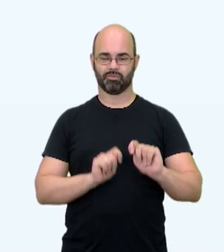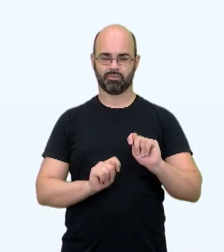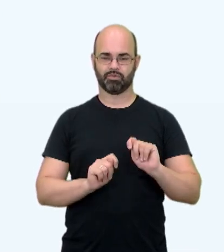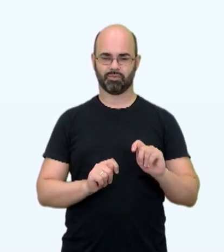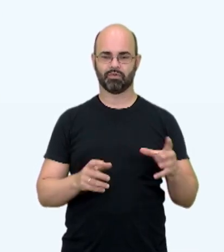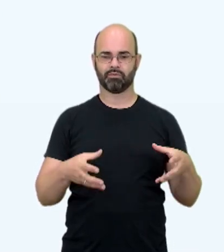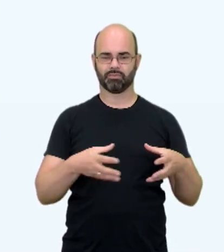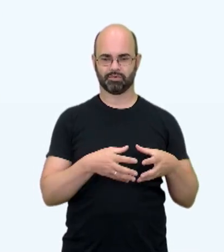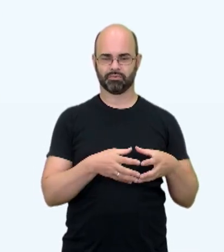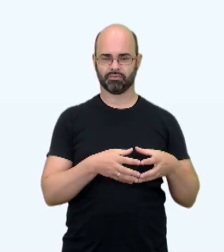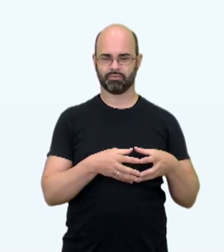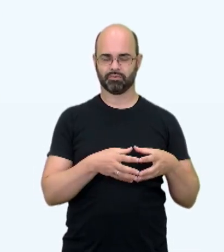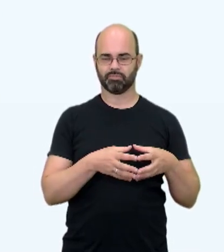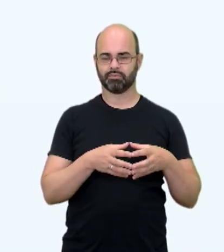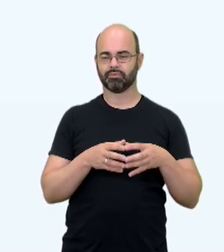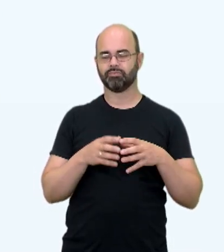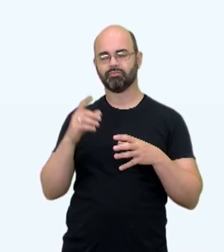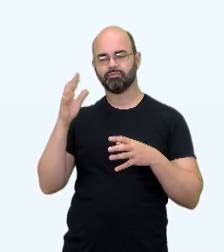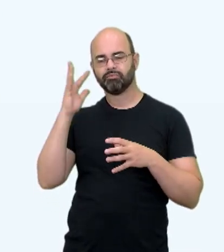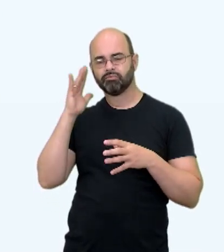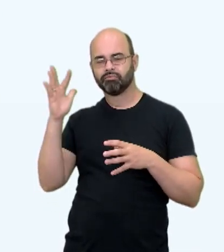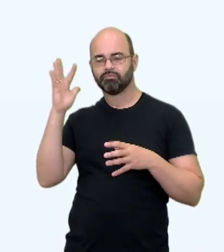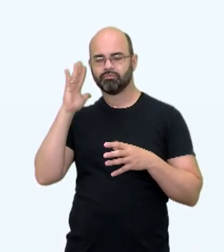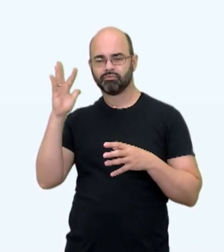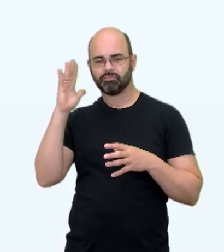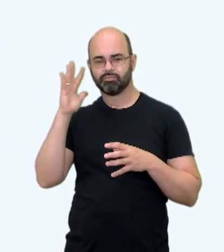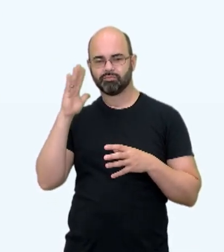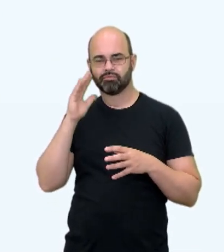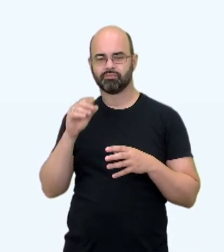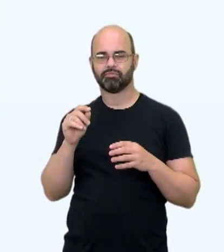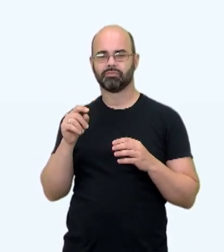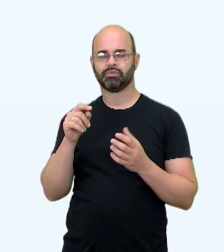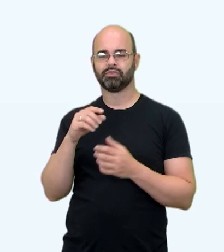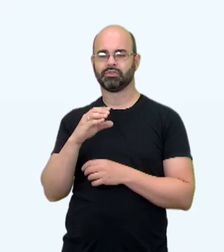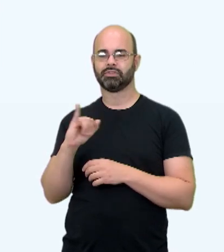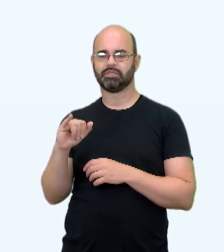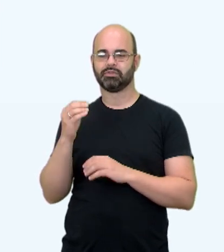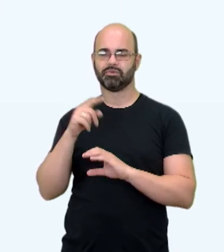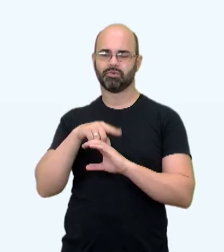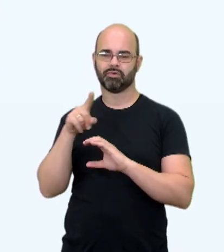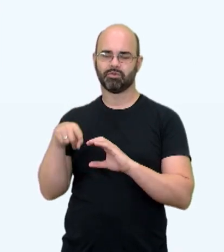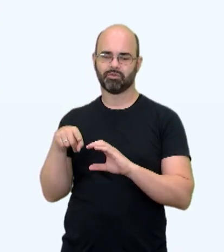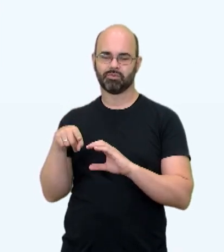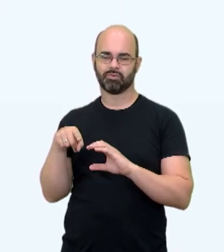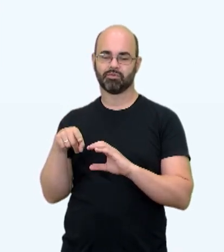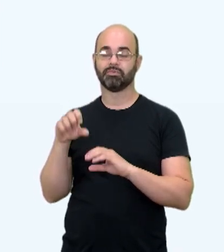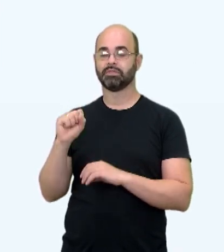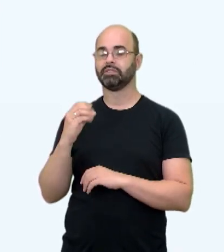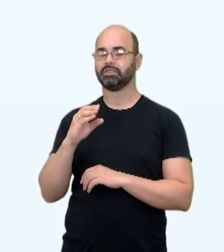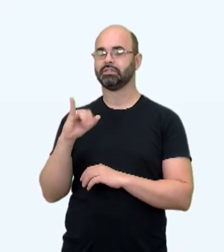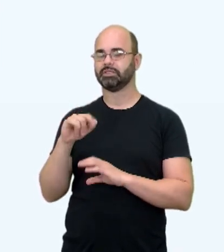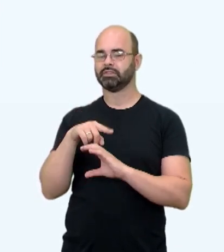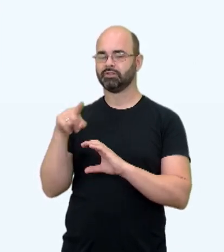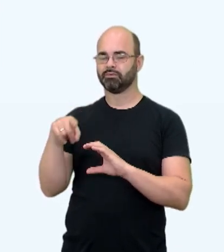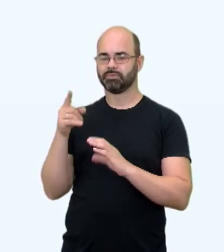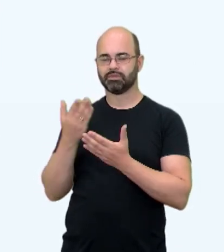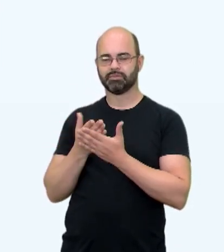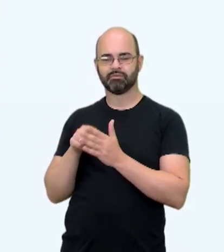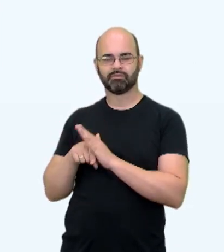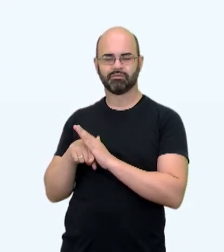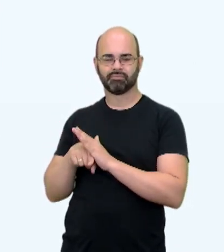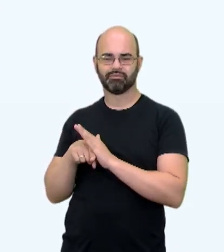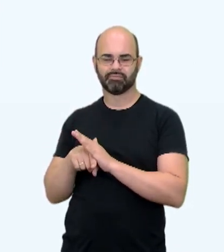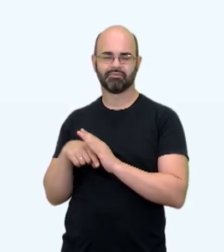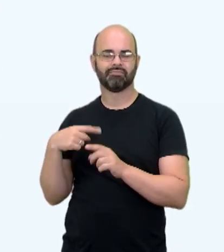certa revisão de si como ciência e de seus instrumentos, que ainda está muito aquém